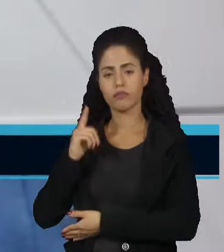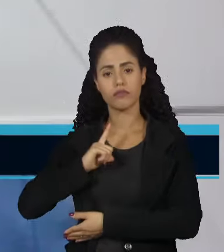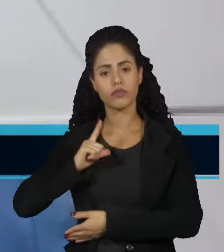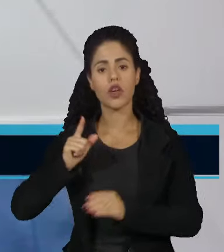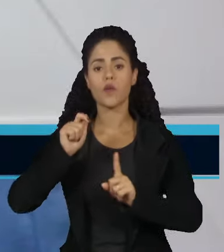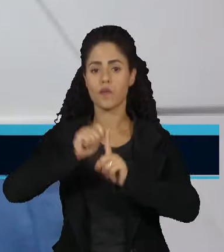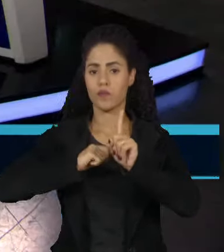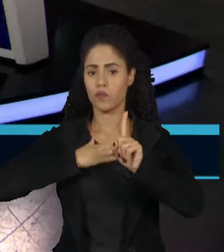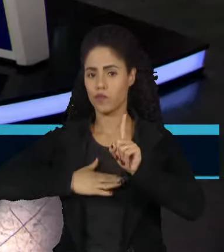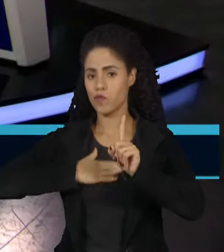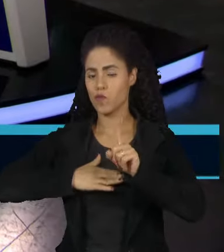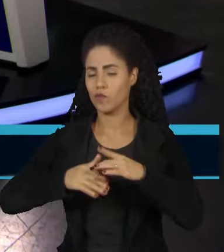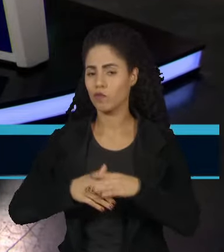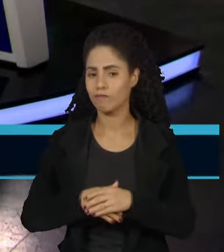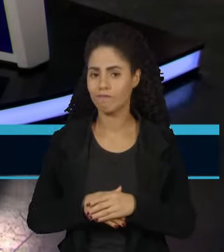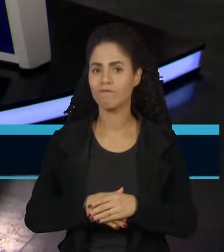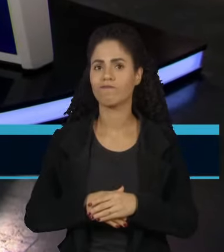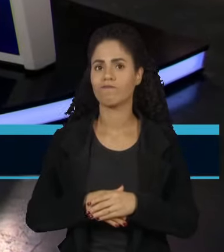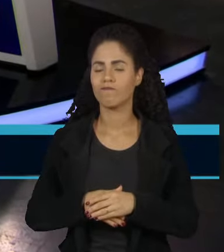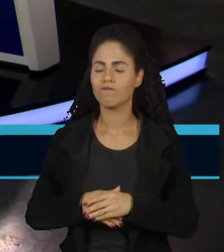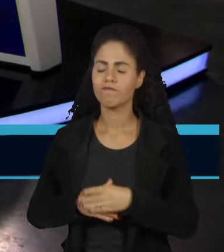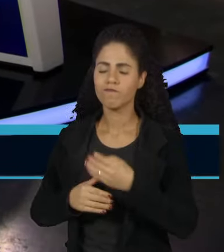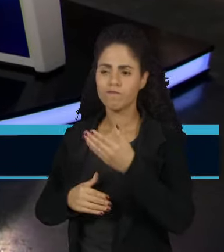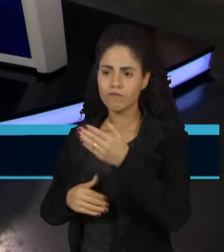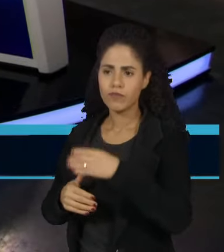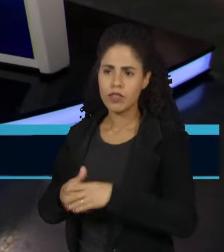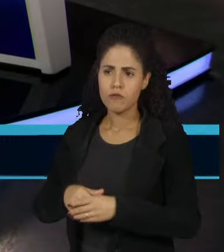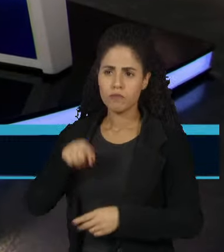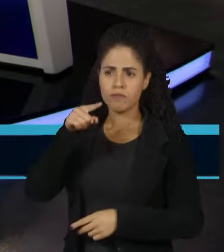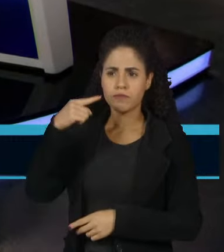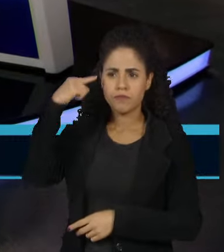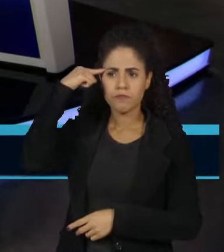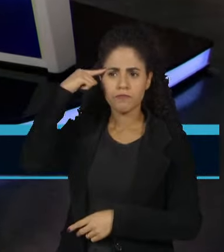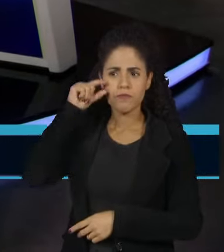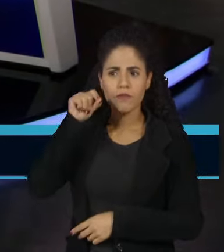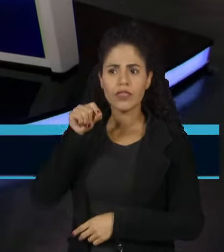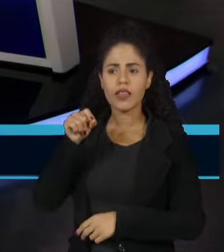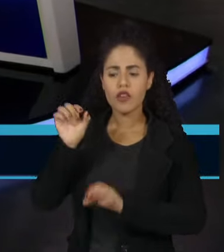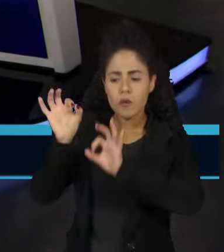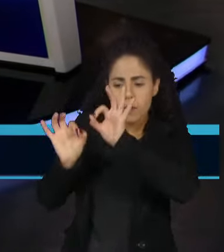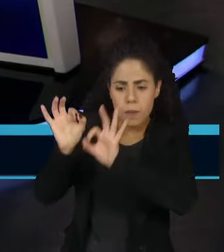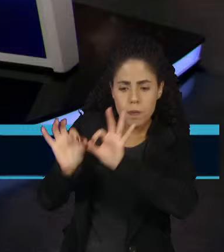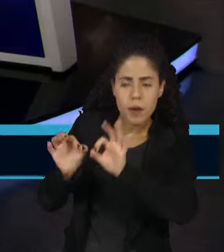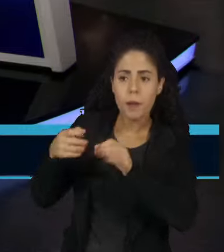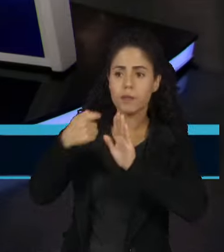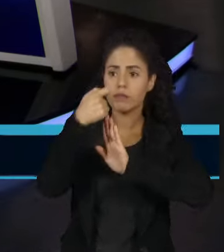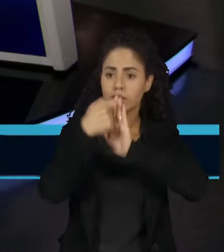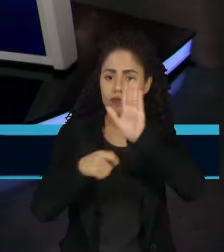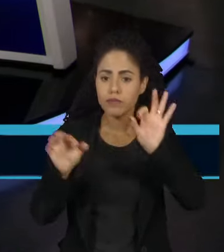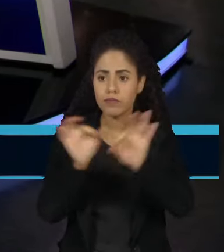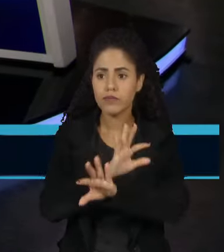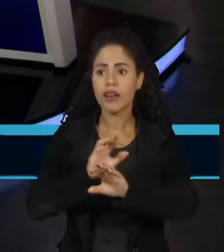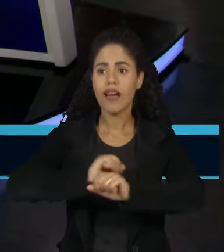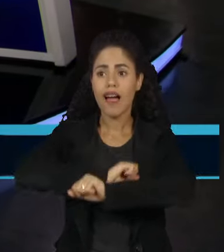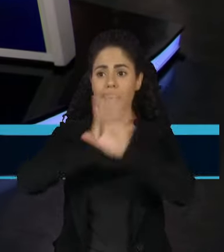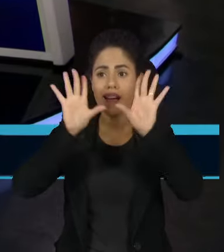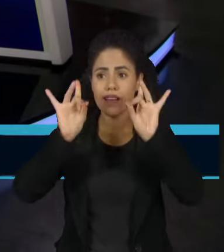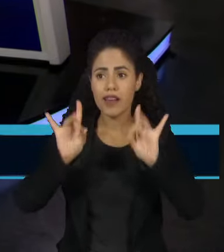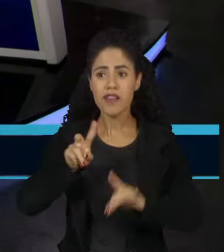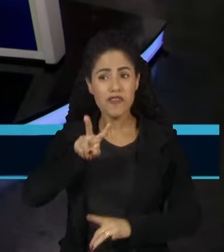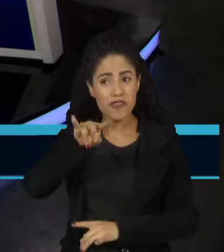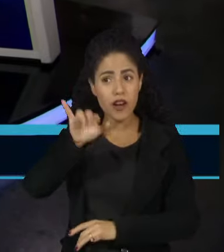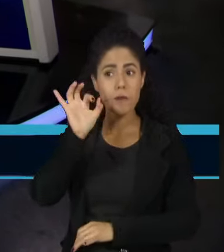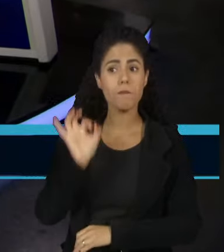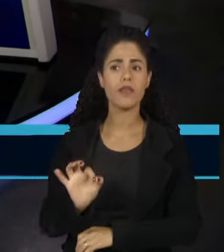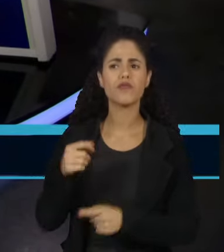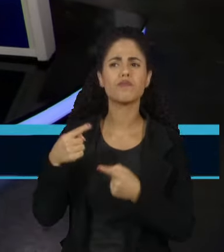no mês de agosto. Bianca, você acha que a regulamentação vai mesmo garantir a transparência nas emendas parlamentares? E por